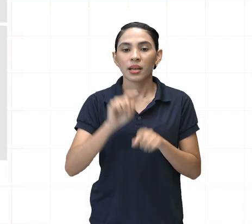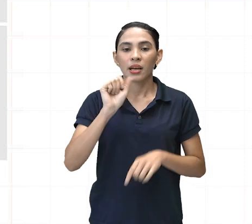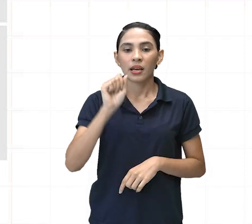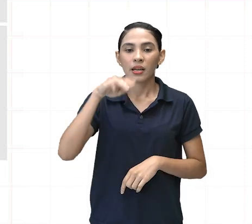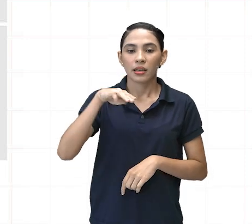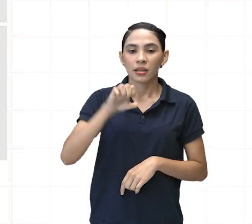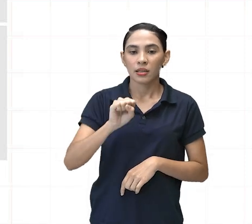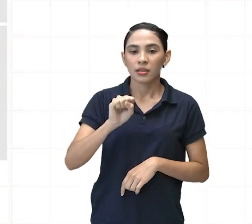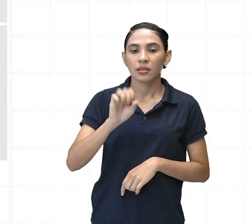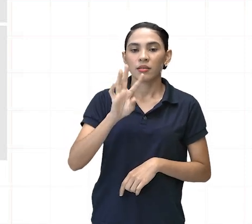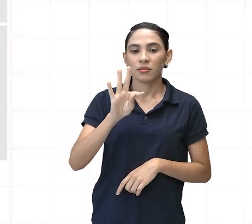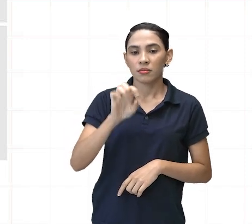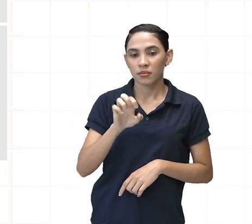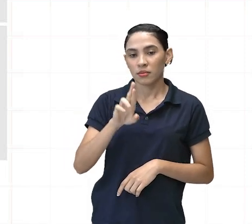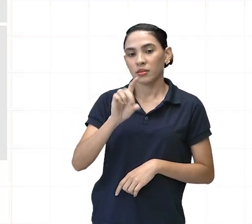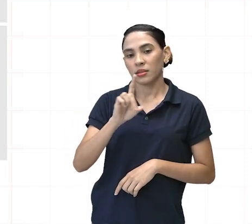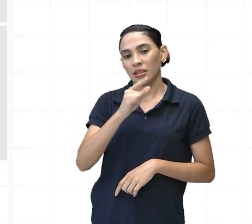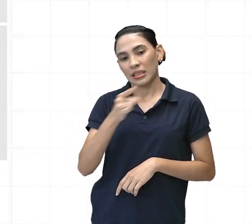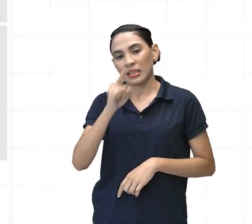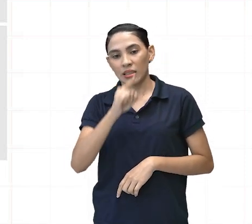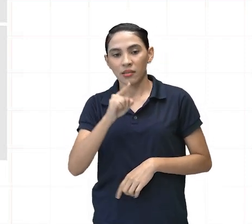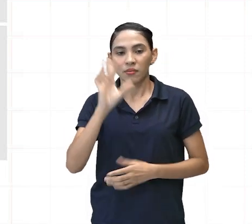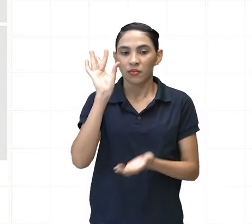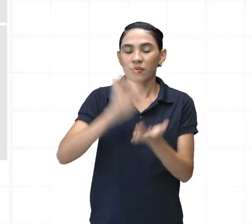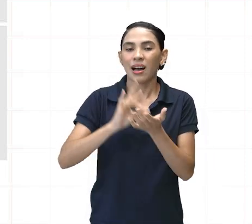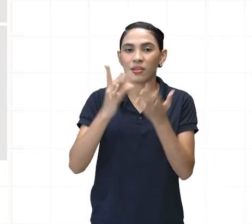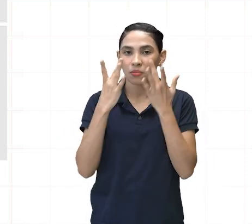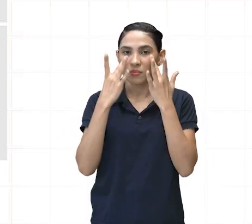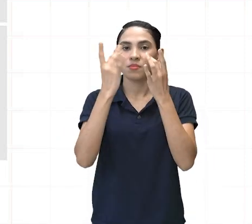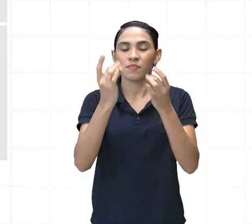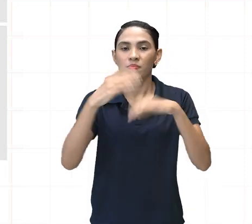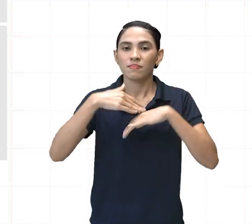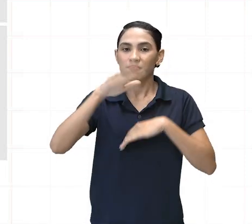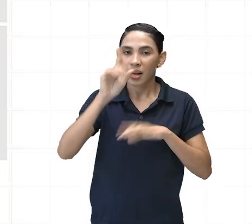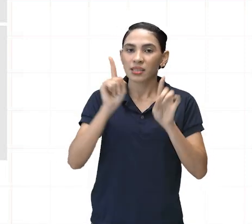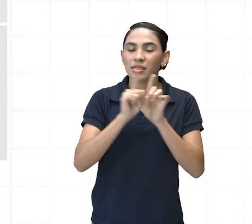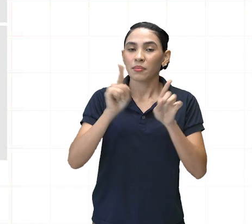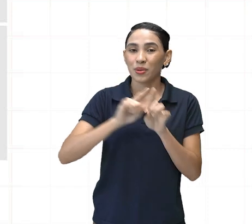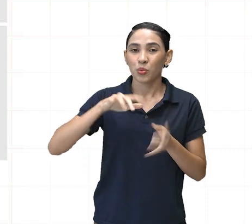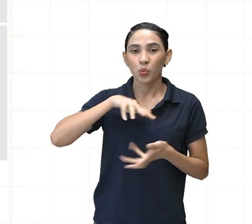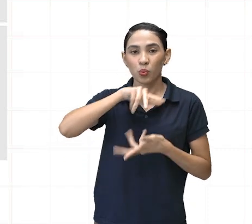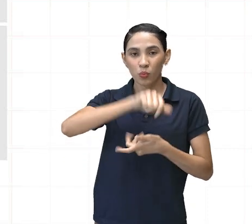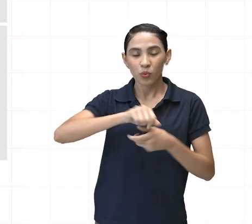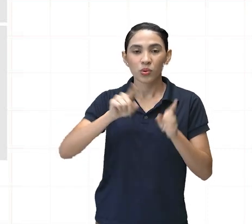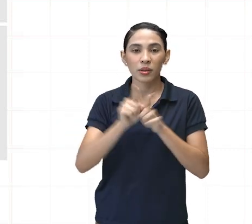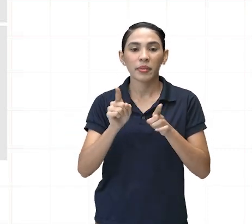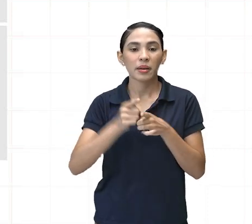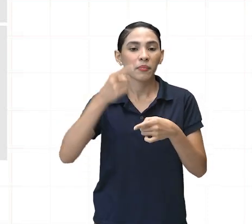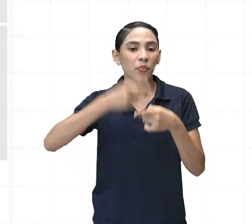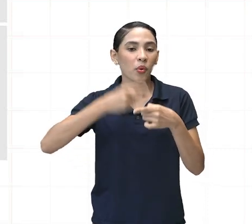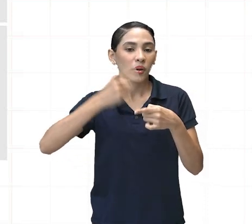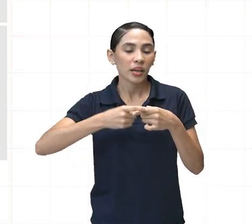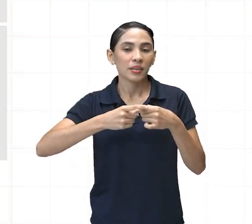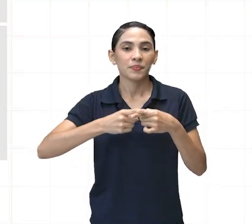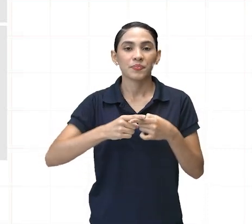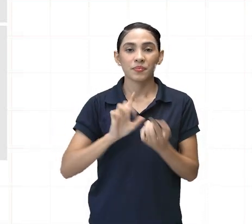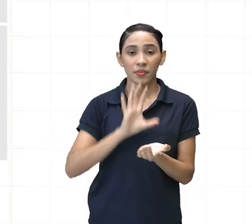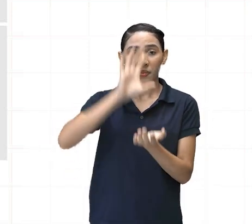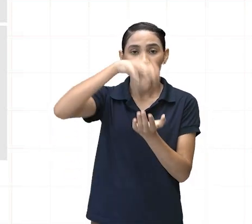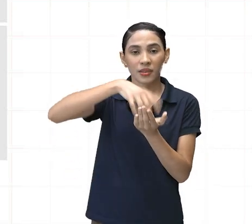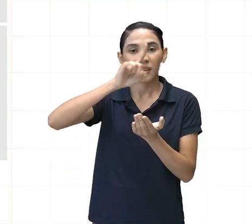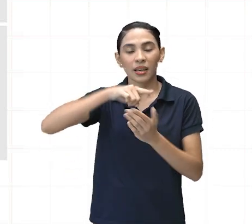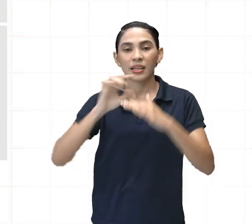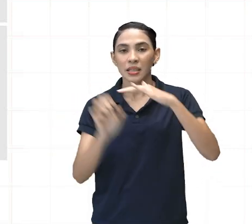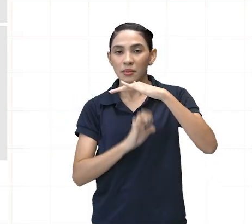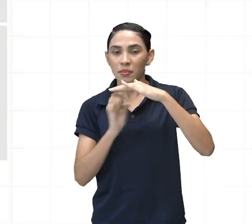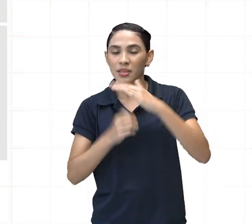esses centros tecnológicos e realmente acaba chamando muito a atenção do mundo inteiro por conta dessas startups, que são